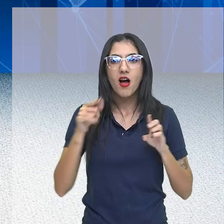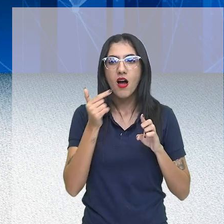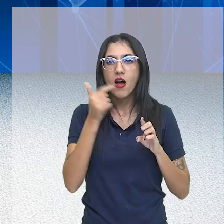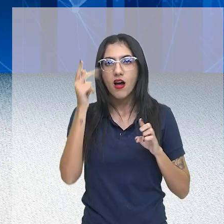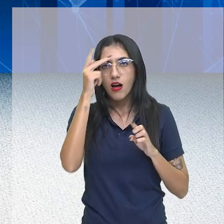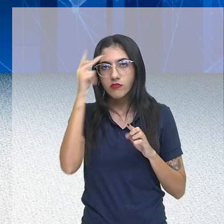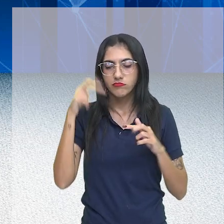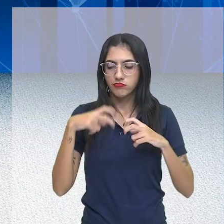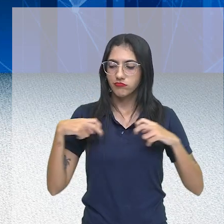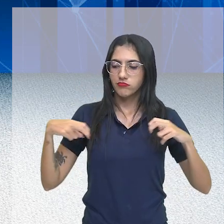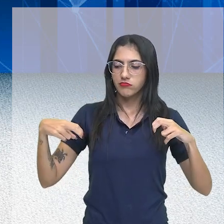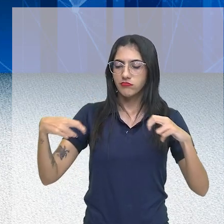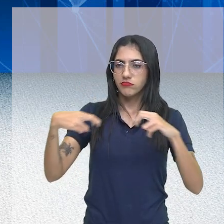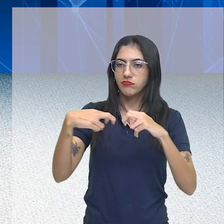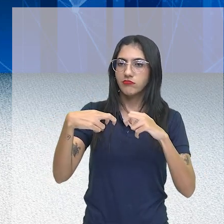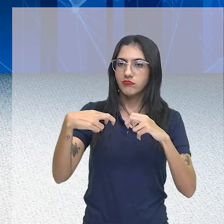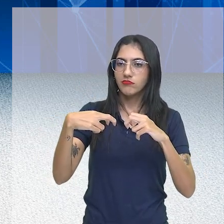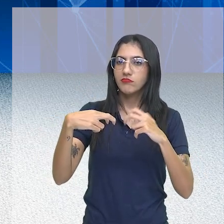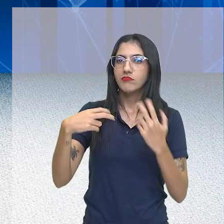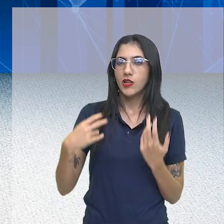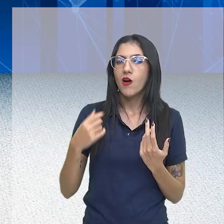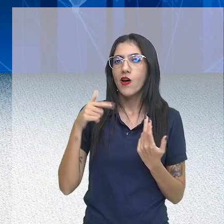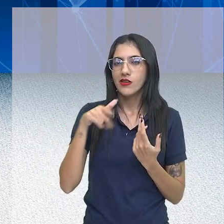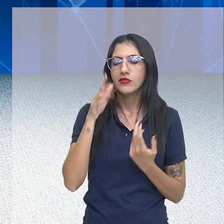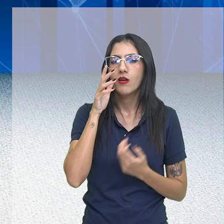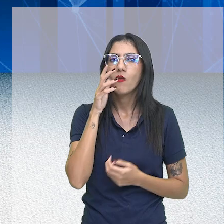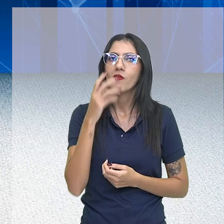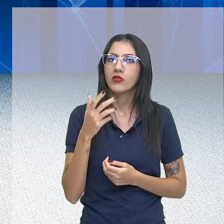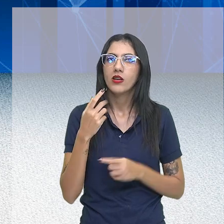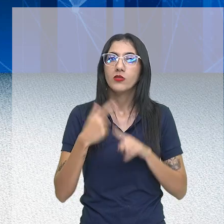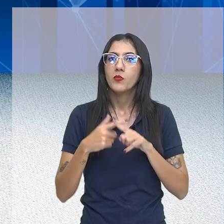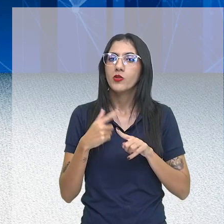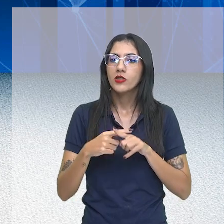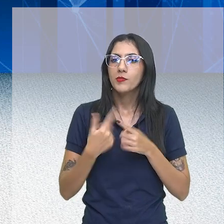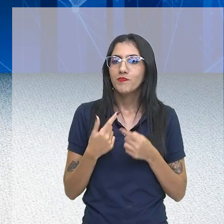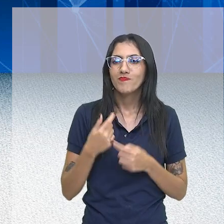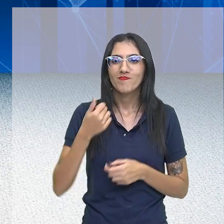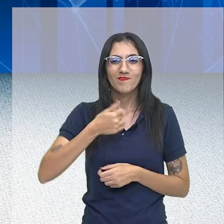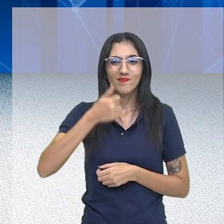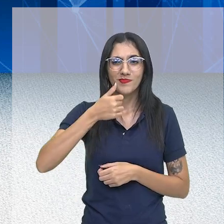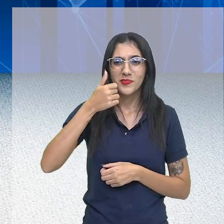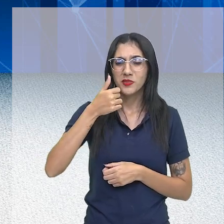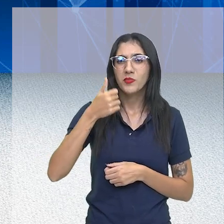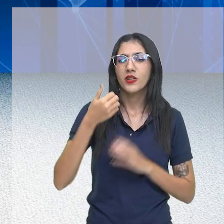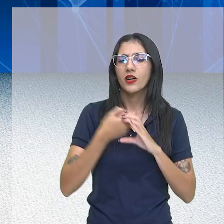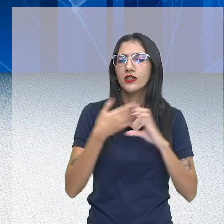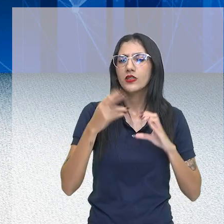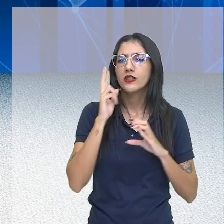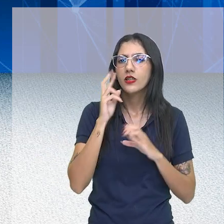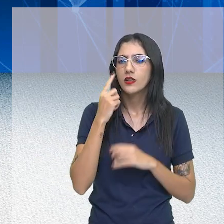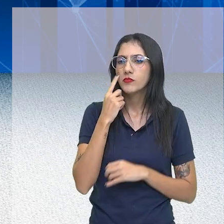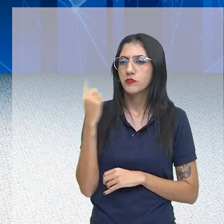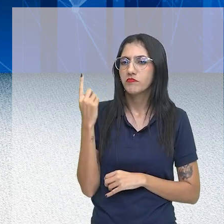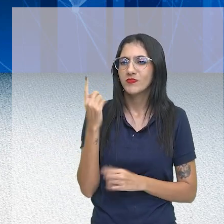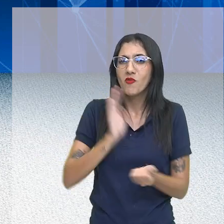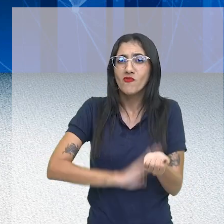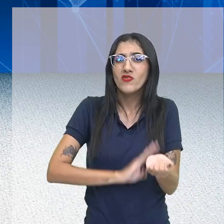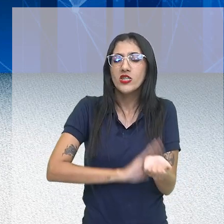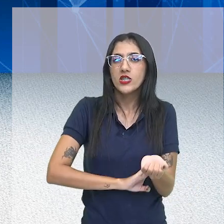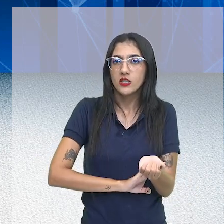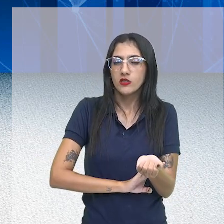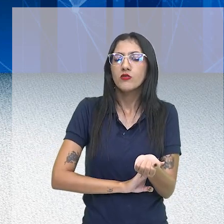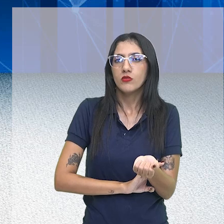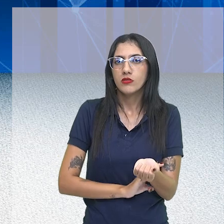Isso acontece por quê? Porque a questão do primeiro ponto, dependência digital, está muito atuante e